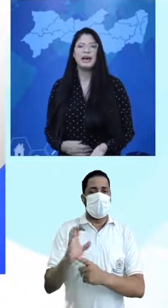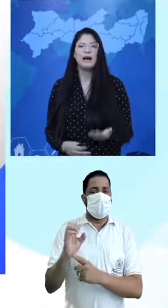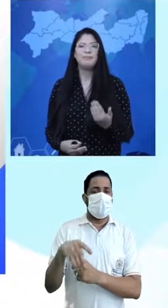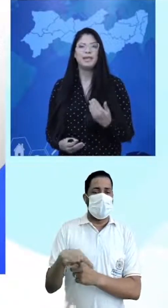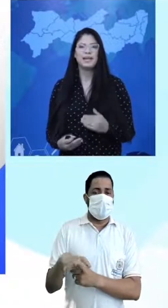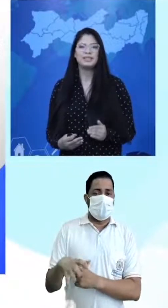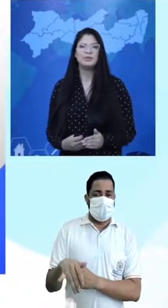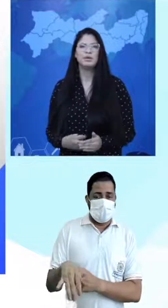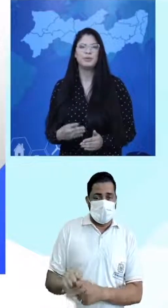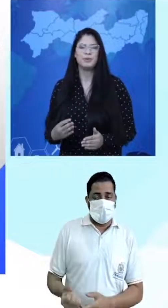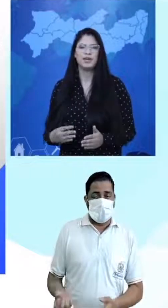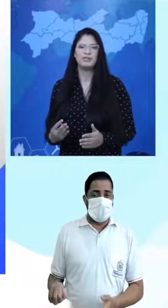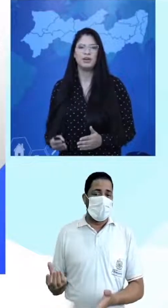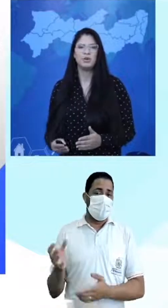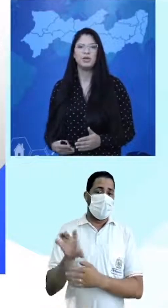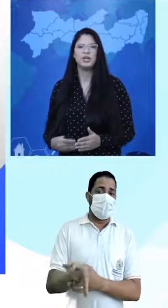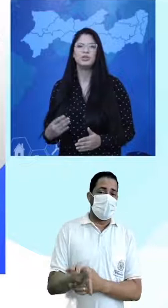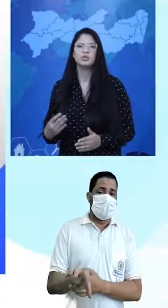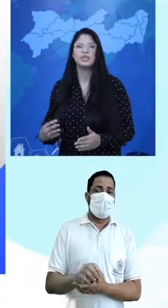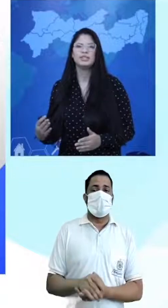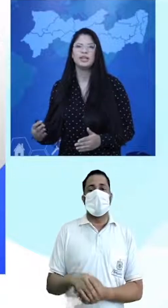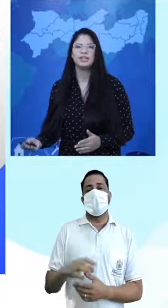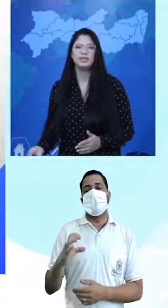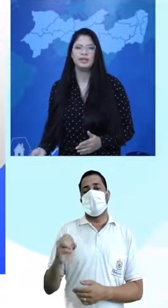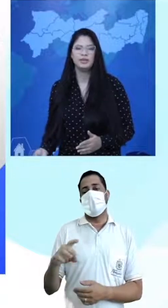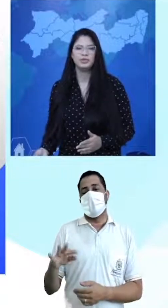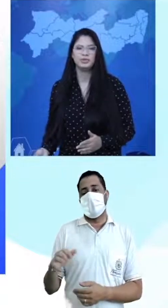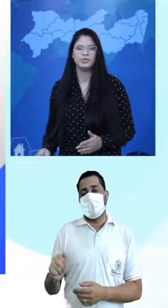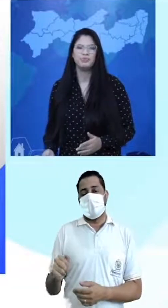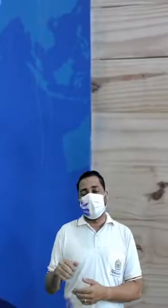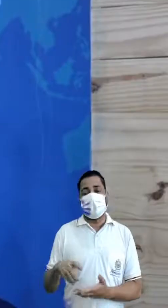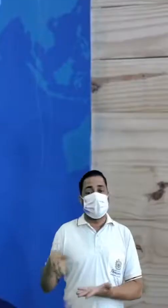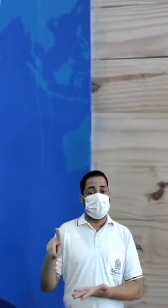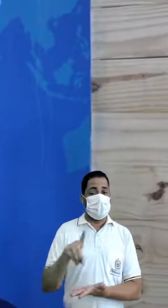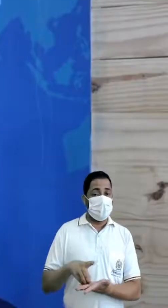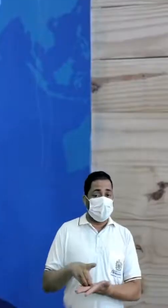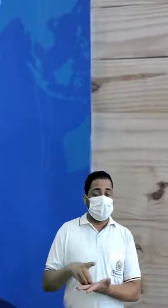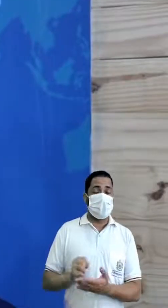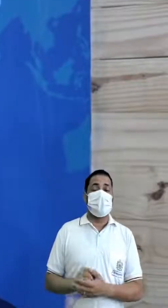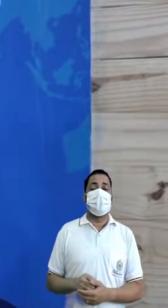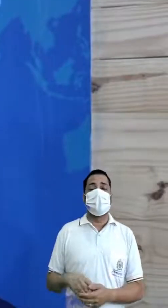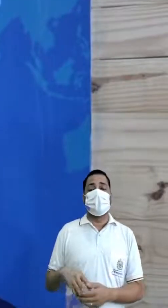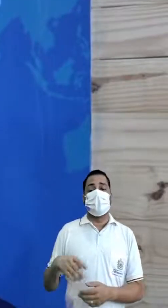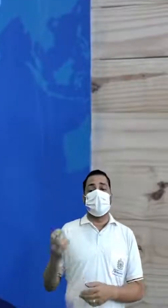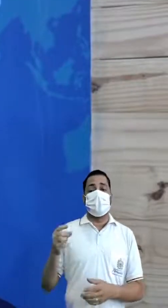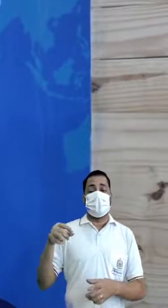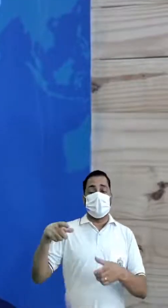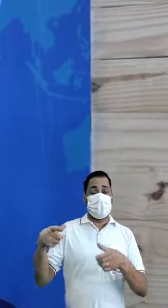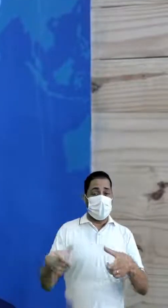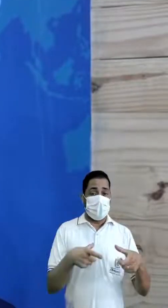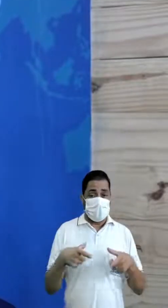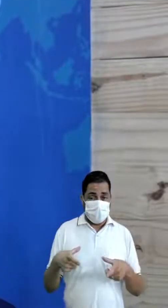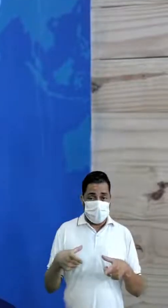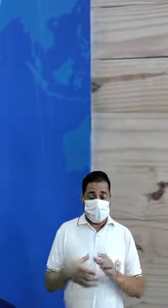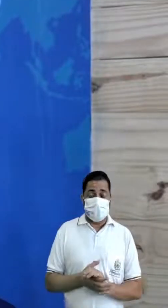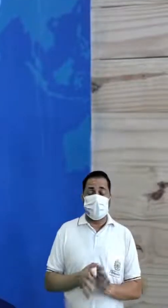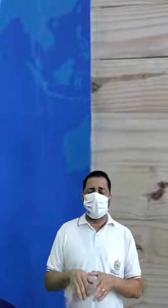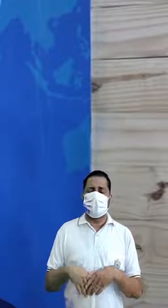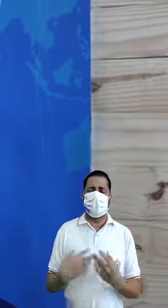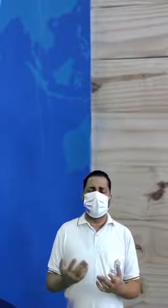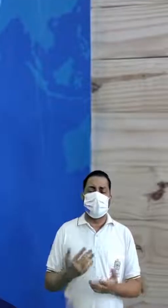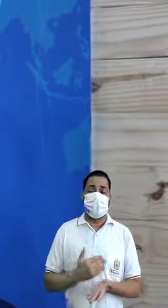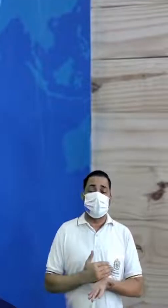a aplicação da perspectiva cônica no design de interiores. Então, para iniciar a nossa aula, nós